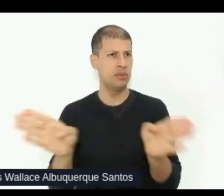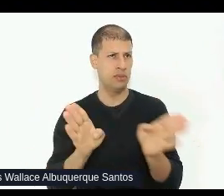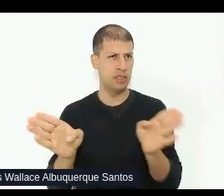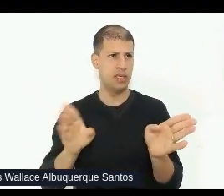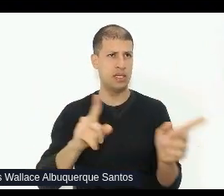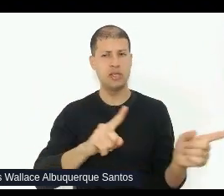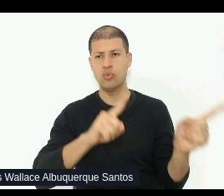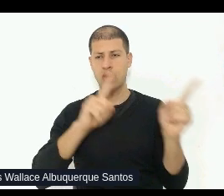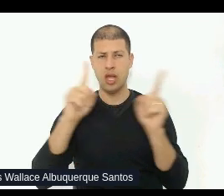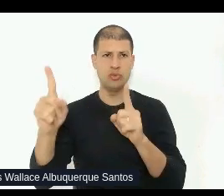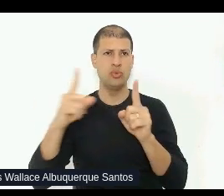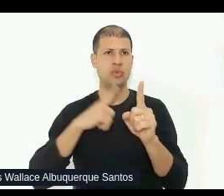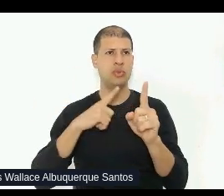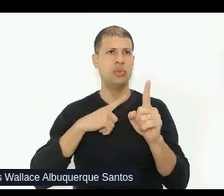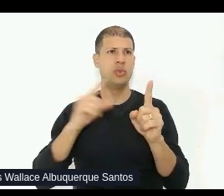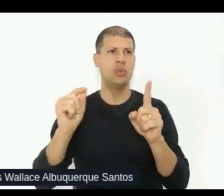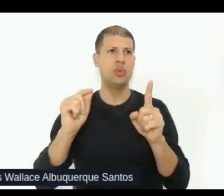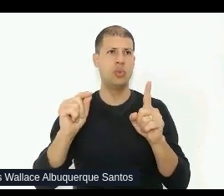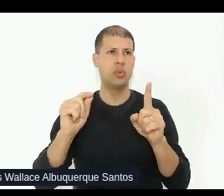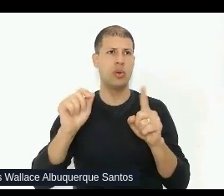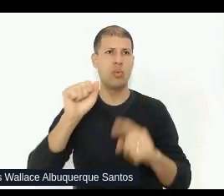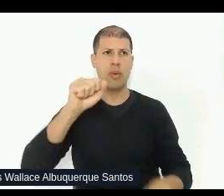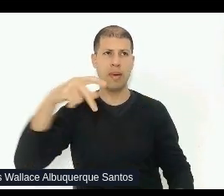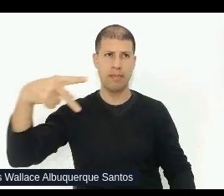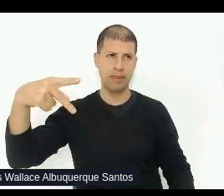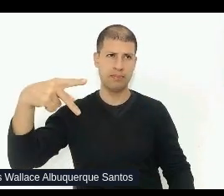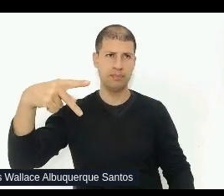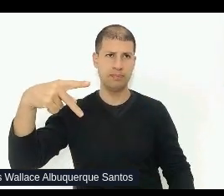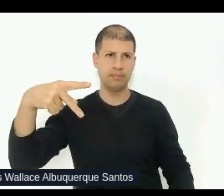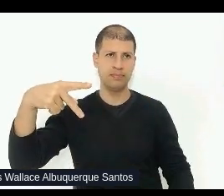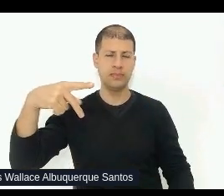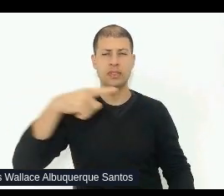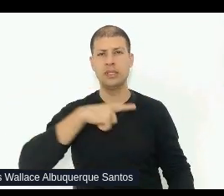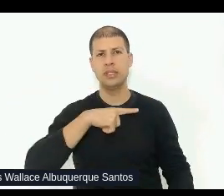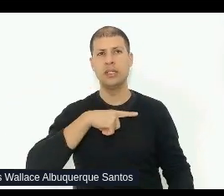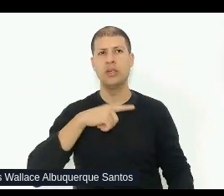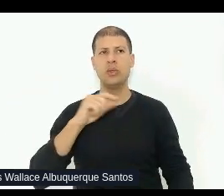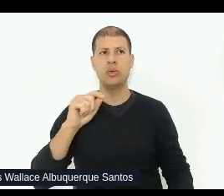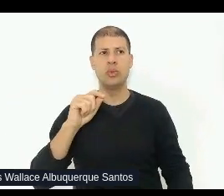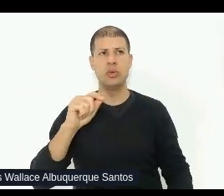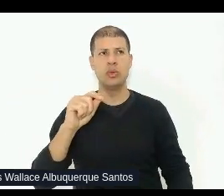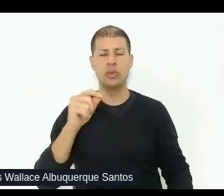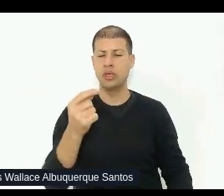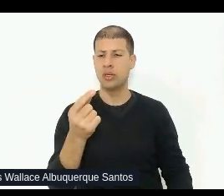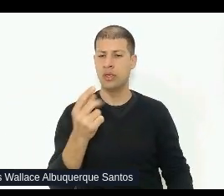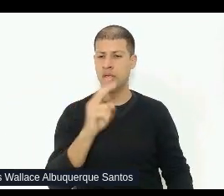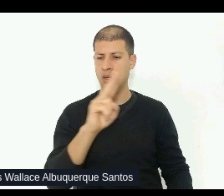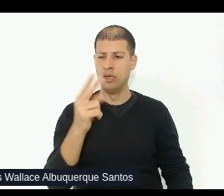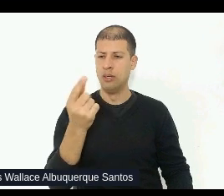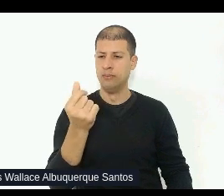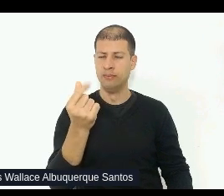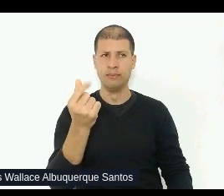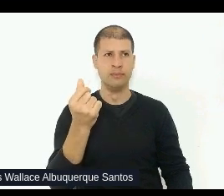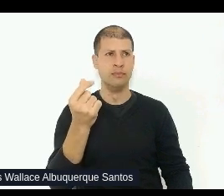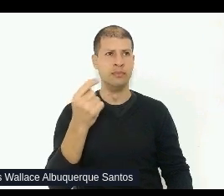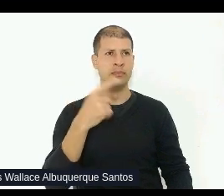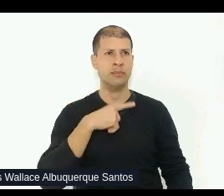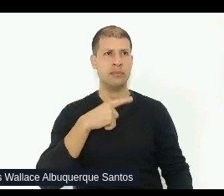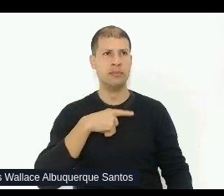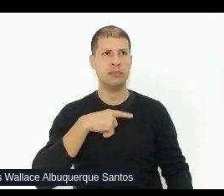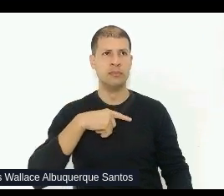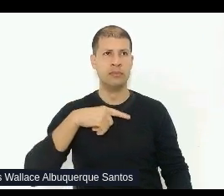tela do aplicativo, onde eu tenho ali escrito Finanças, eu tenho ali uma aba